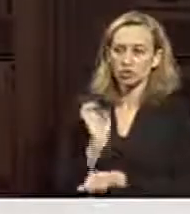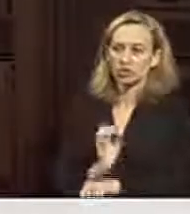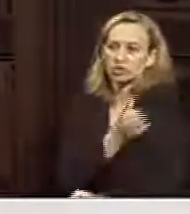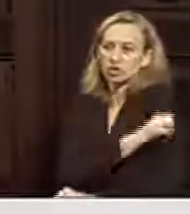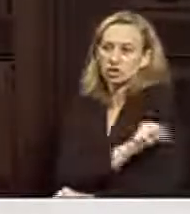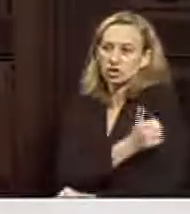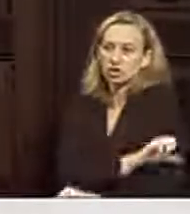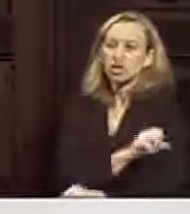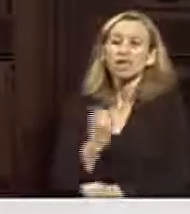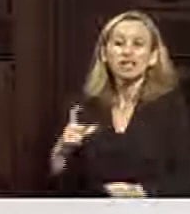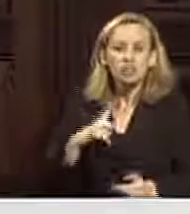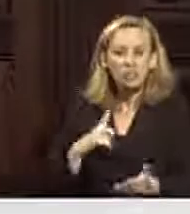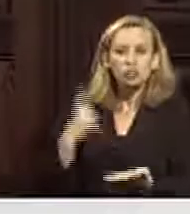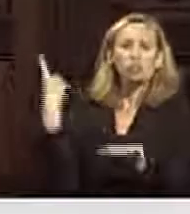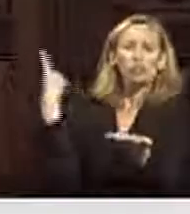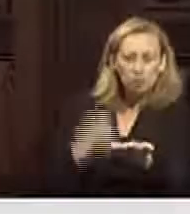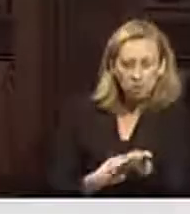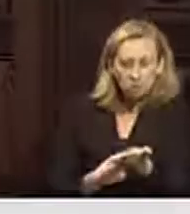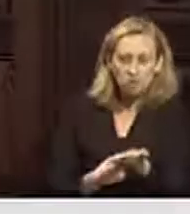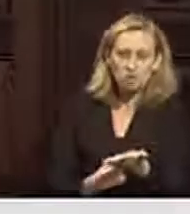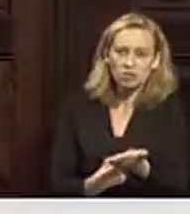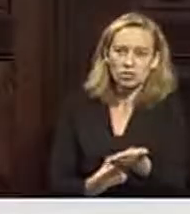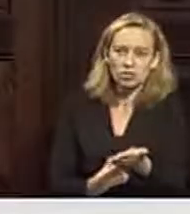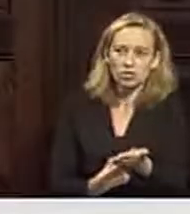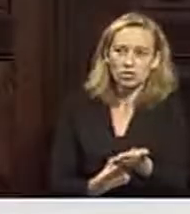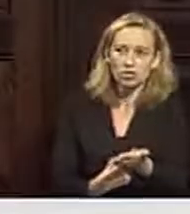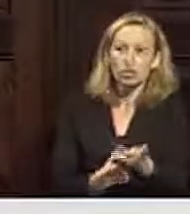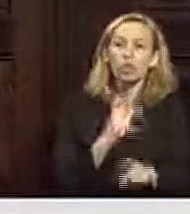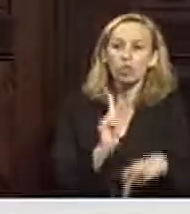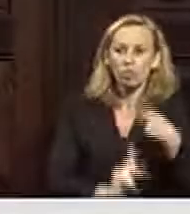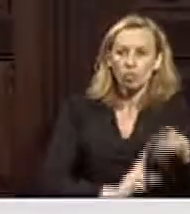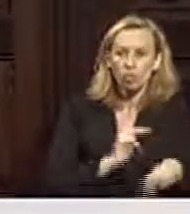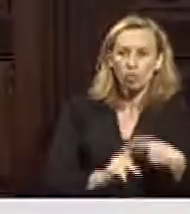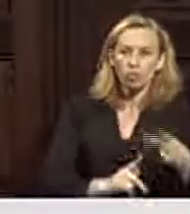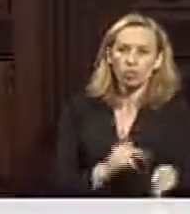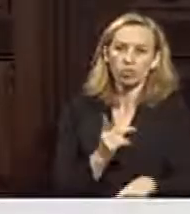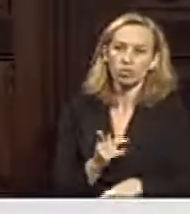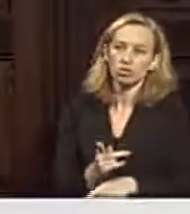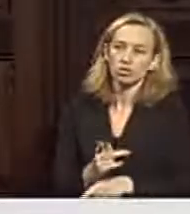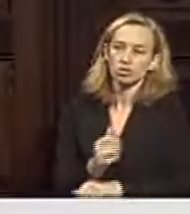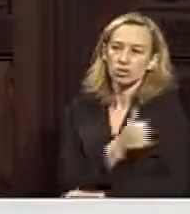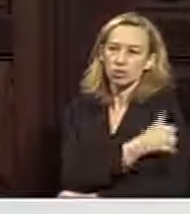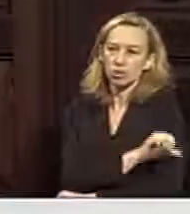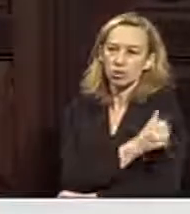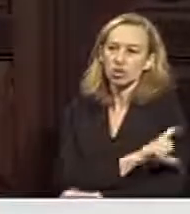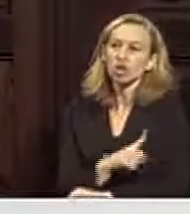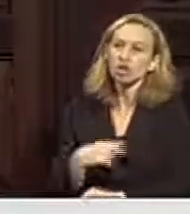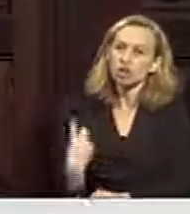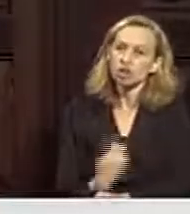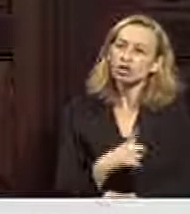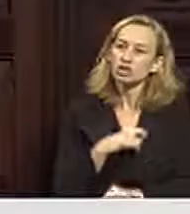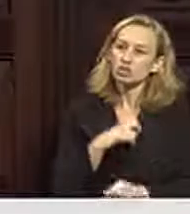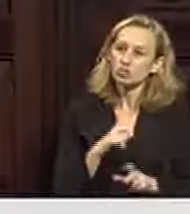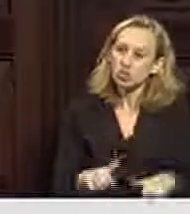de lealdade, fidelidade com o povo carioca. Nós temos que